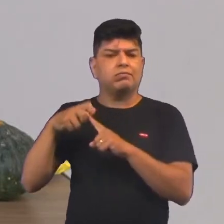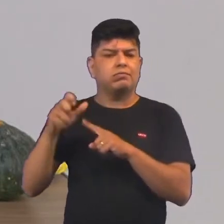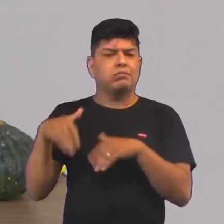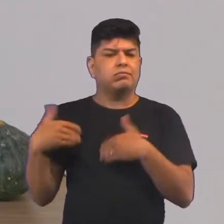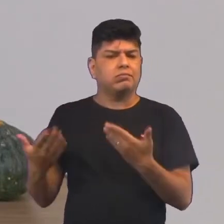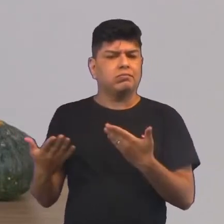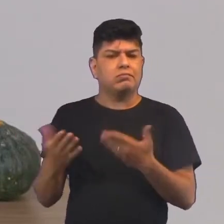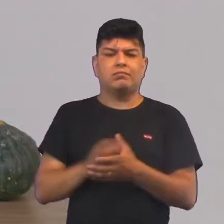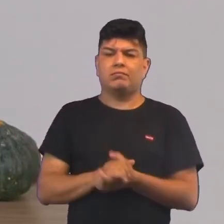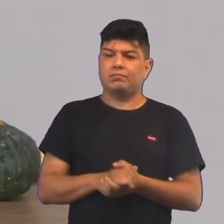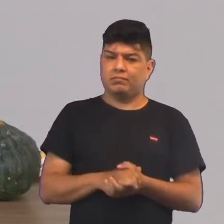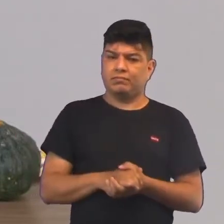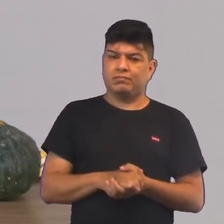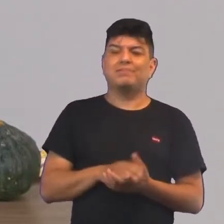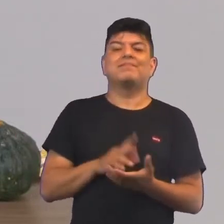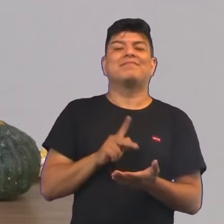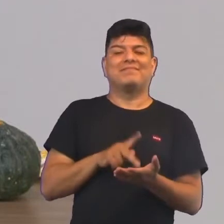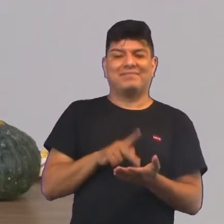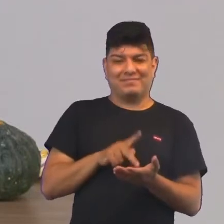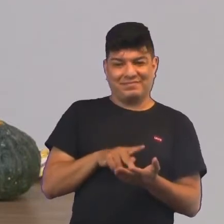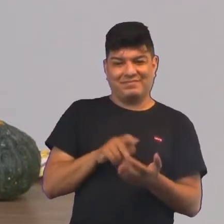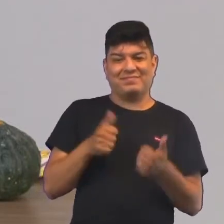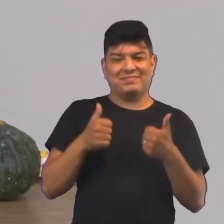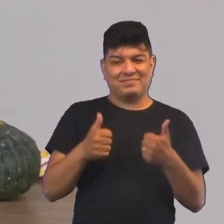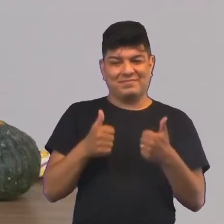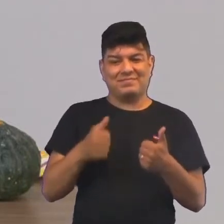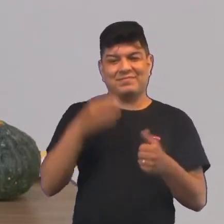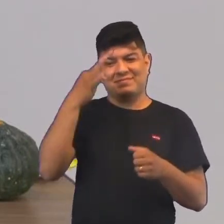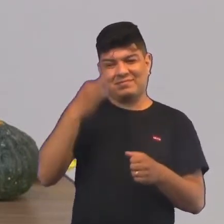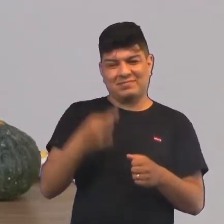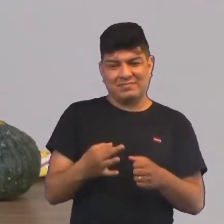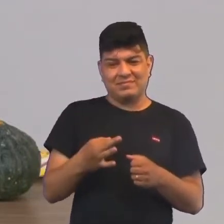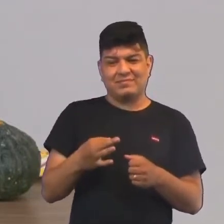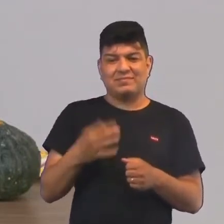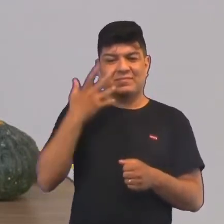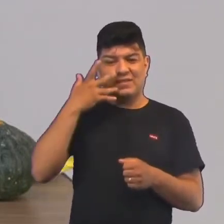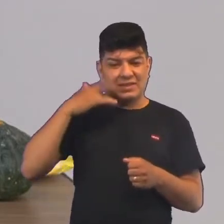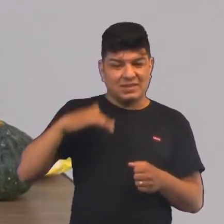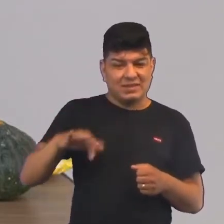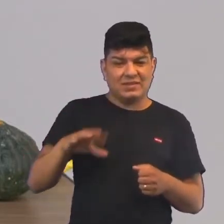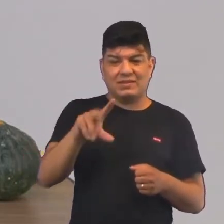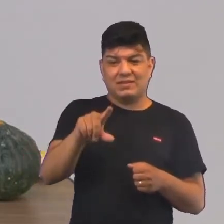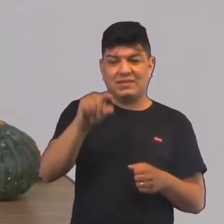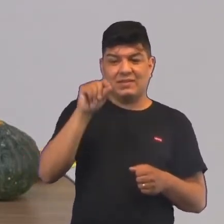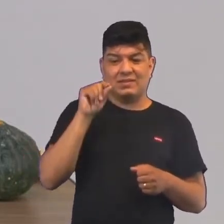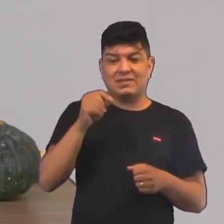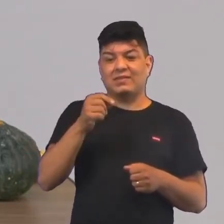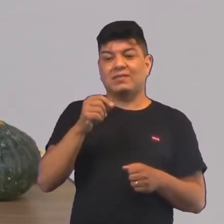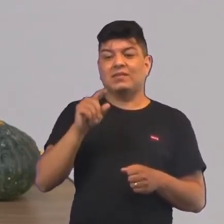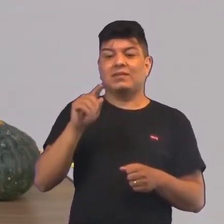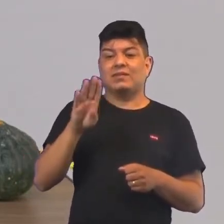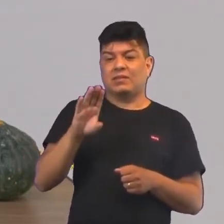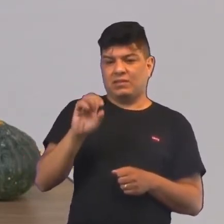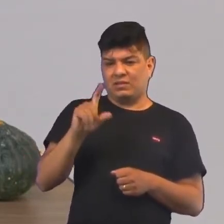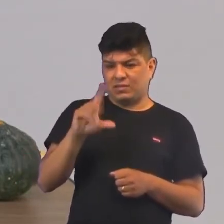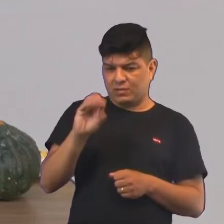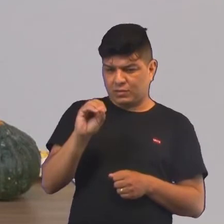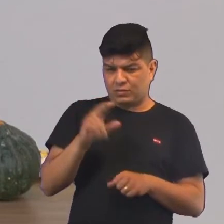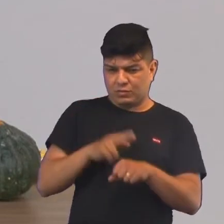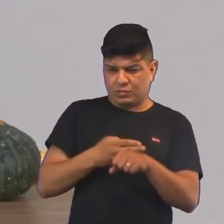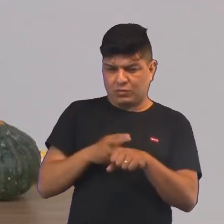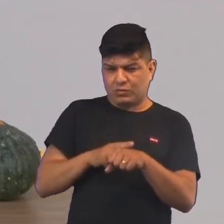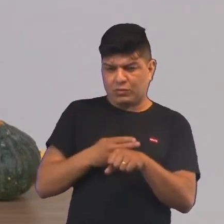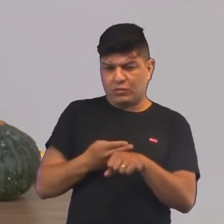refrigerante? Será? Sim, está certa. A criança que escolheu como a sua sobremesa ali o bolo recheado